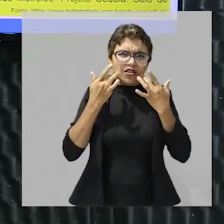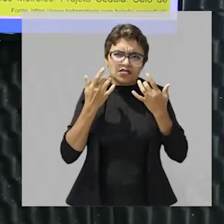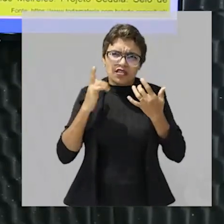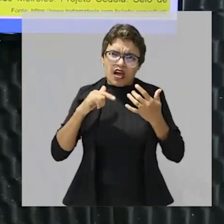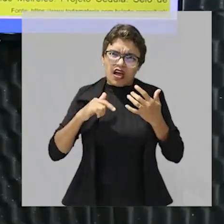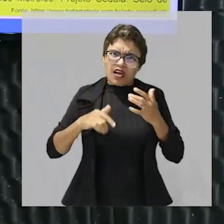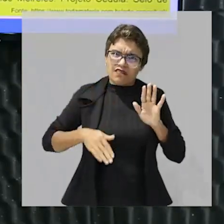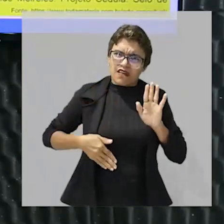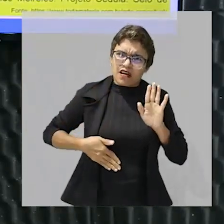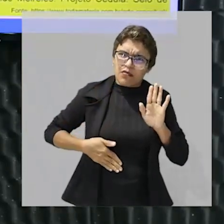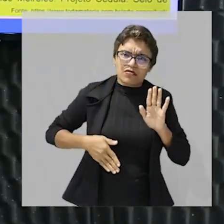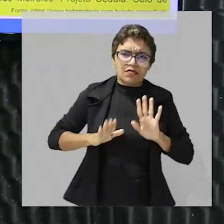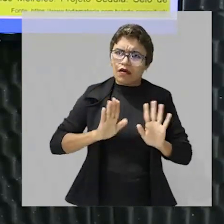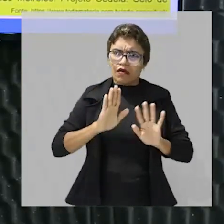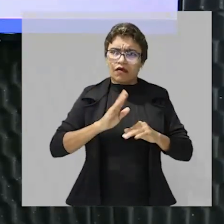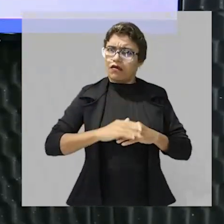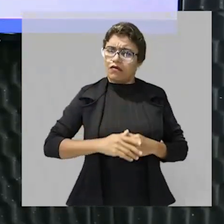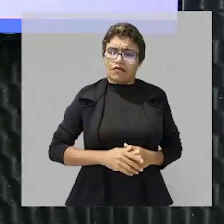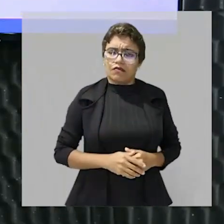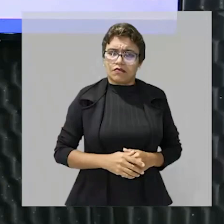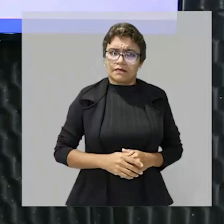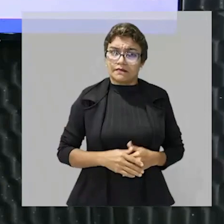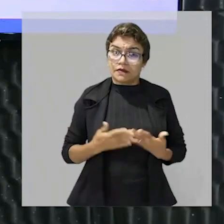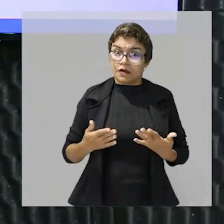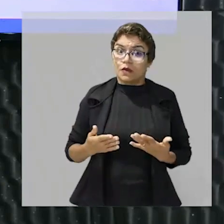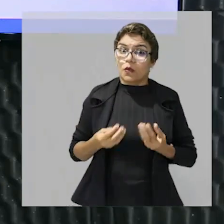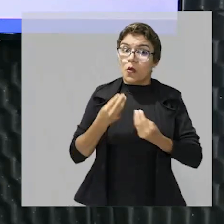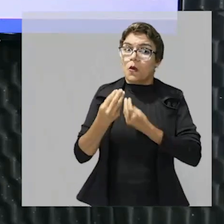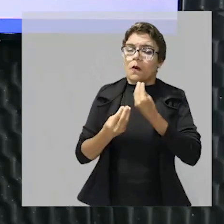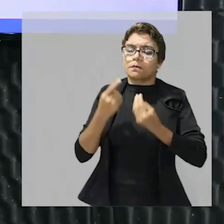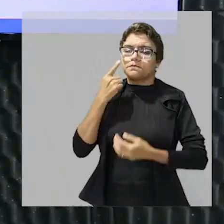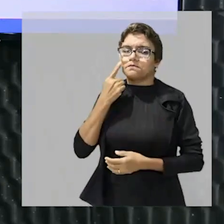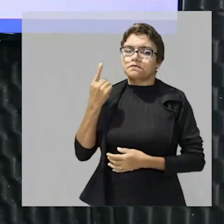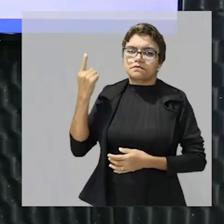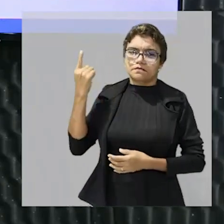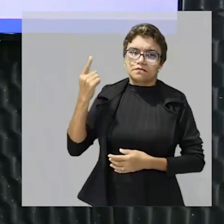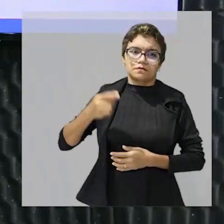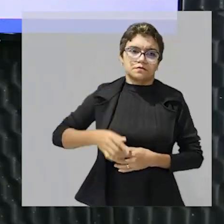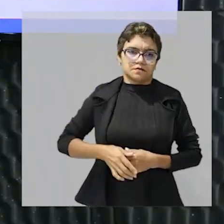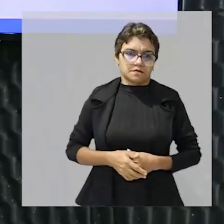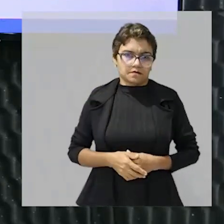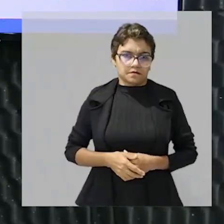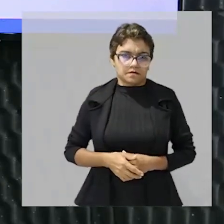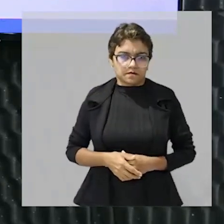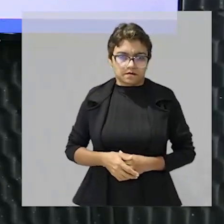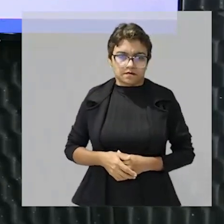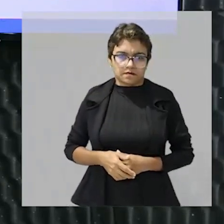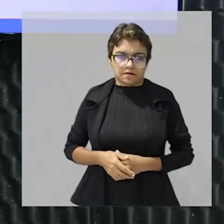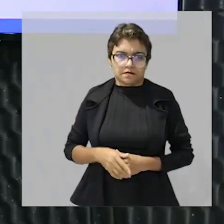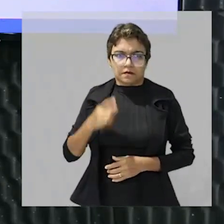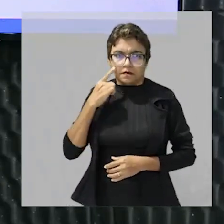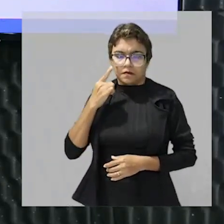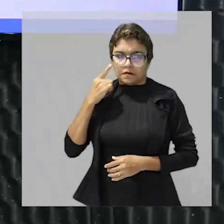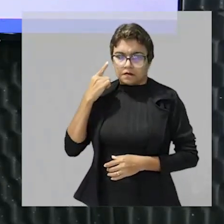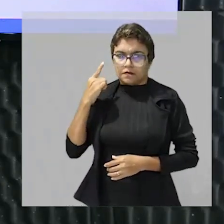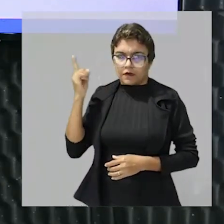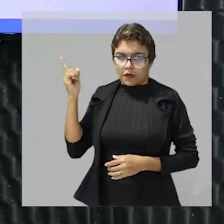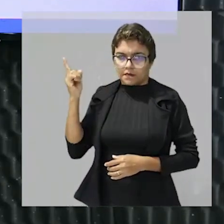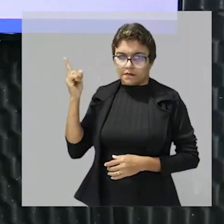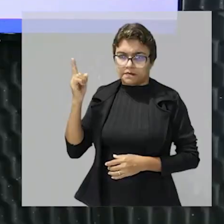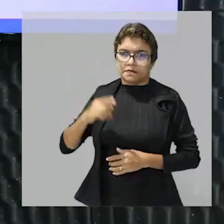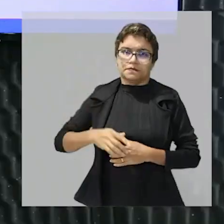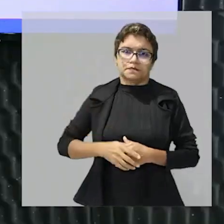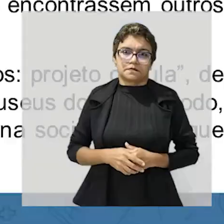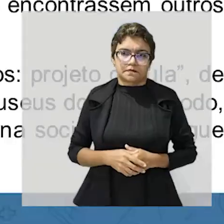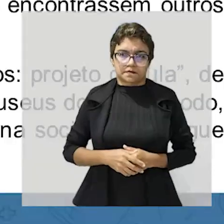querendo chegar? O pensamento dele é o seguinte: durante a ditadura militar no Brasil, isso já caiu no Enem, a partir do